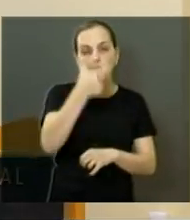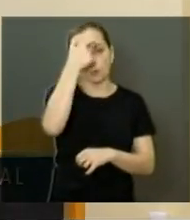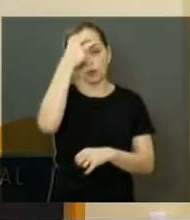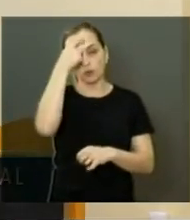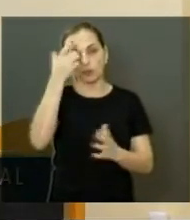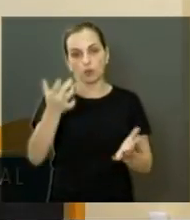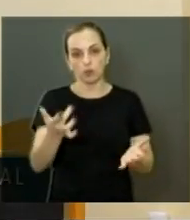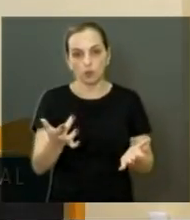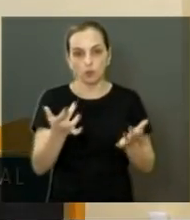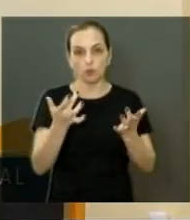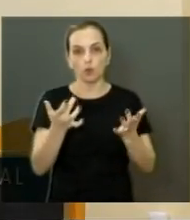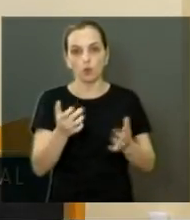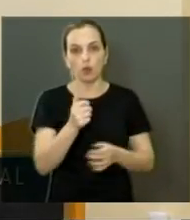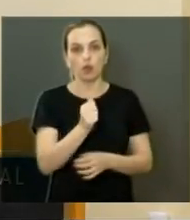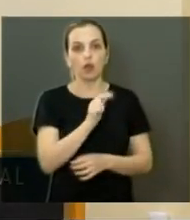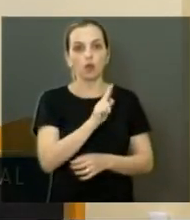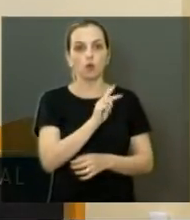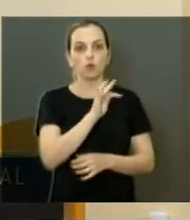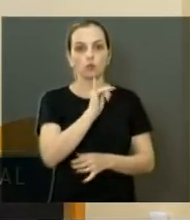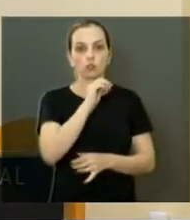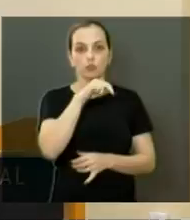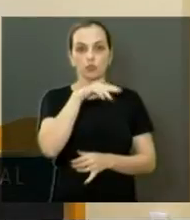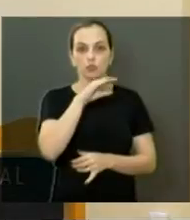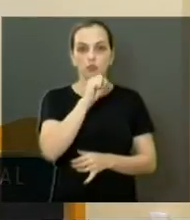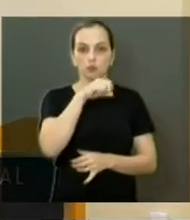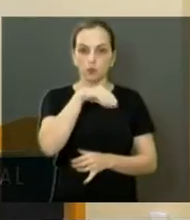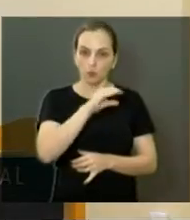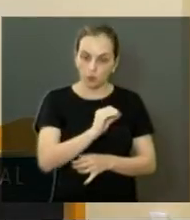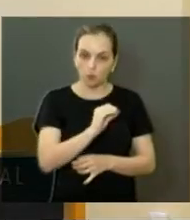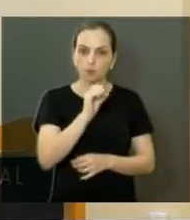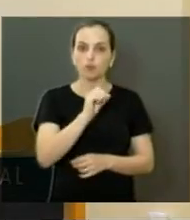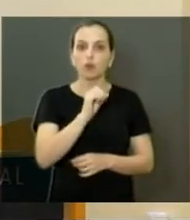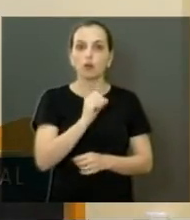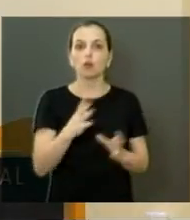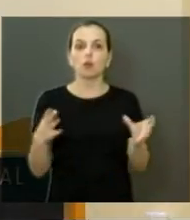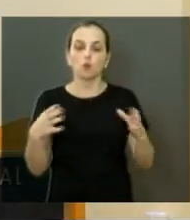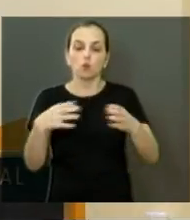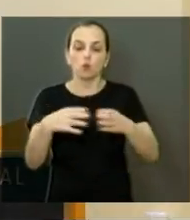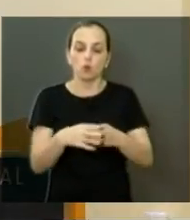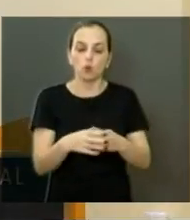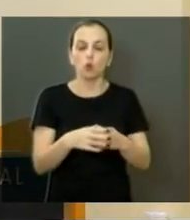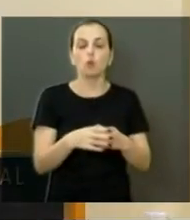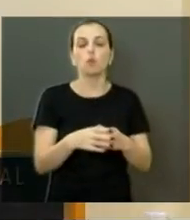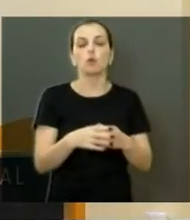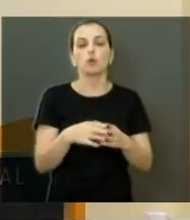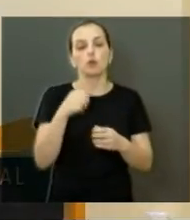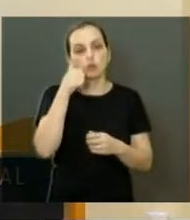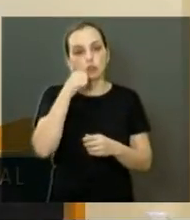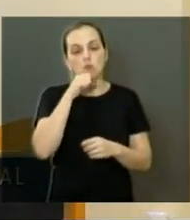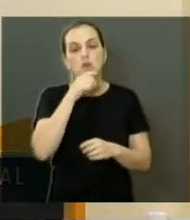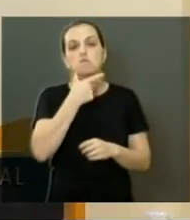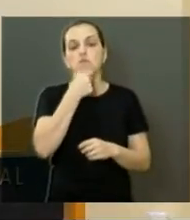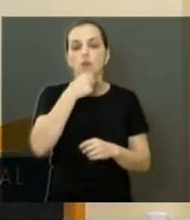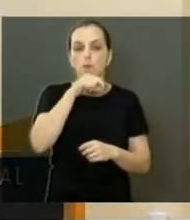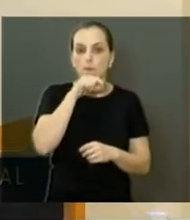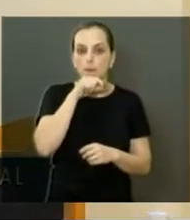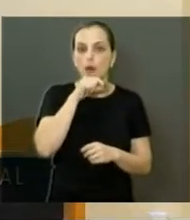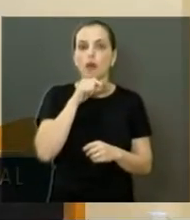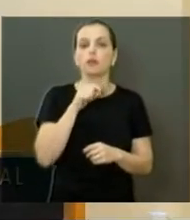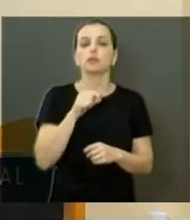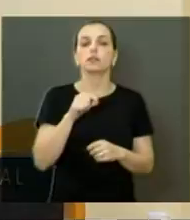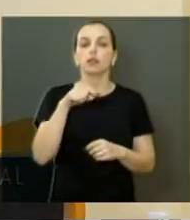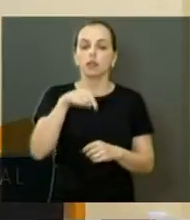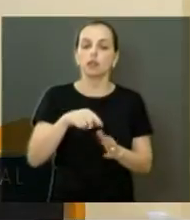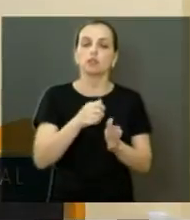pela AMPARA, que é a Associação de Pais e Amigos dos Autistas da de Araraquara. Está aberto a toda a comunidade, convidando para que, se